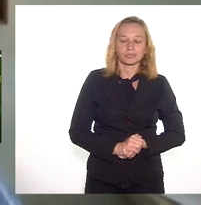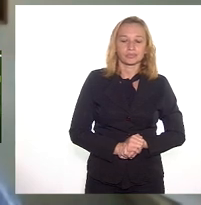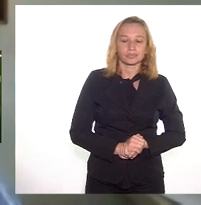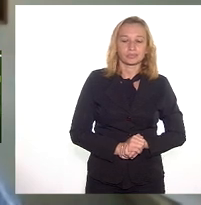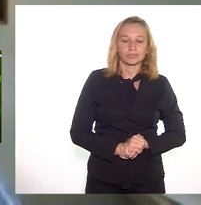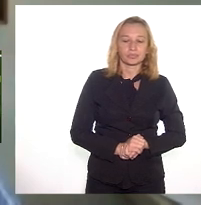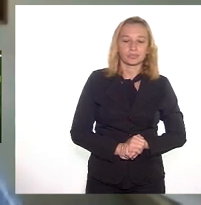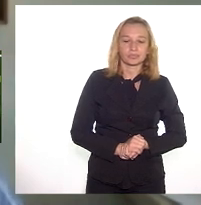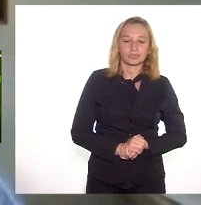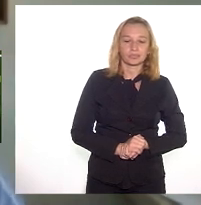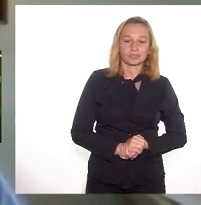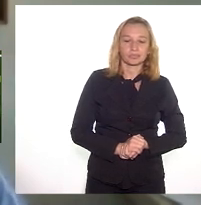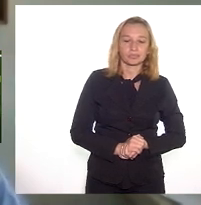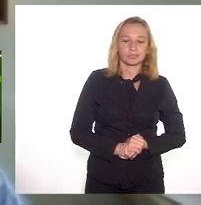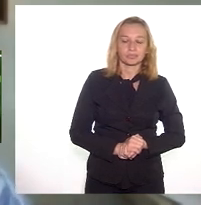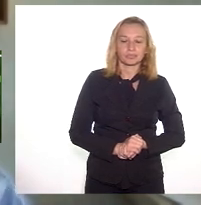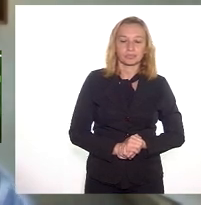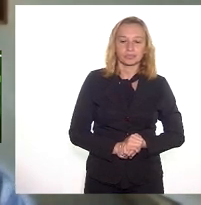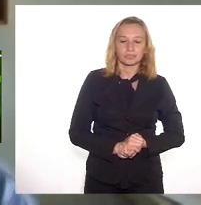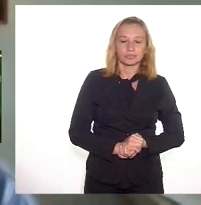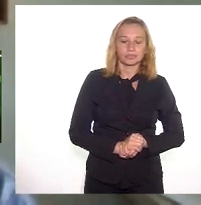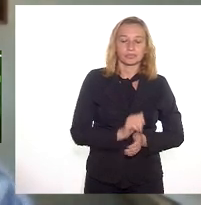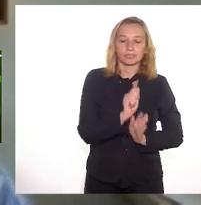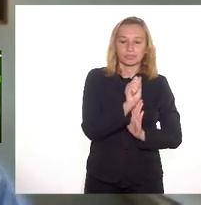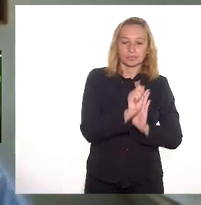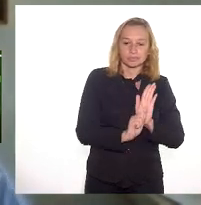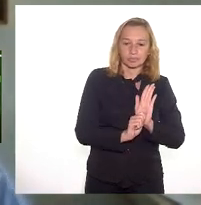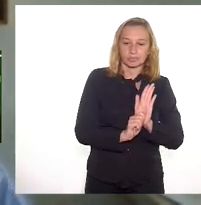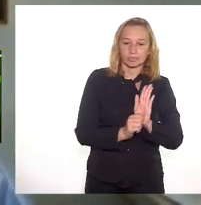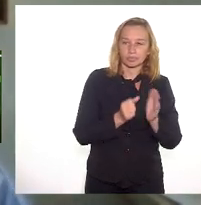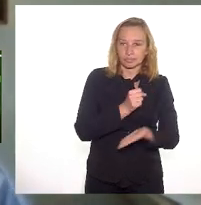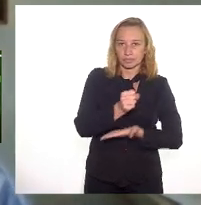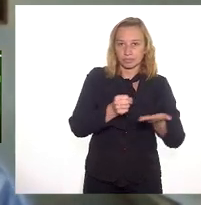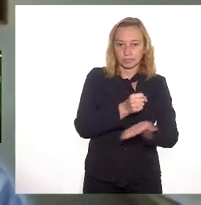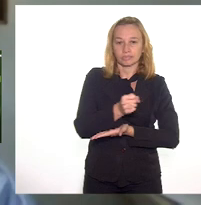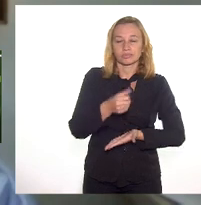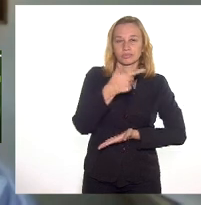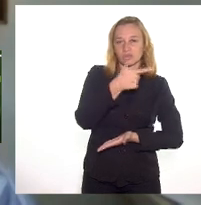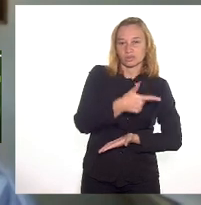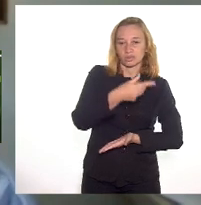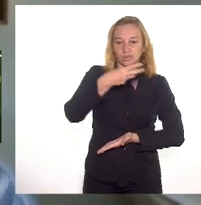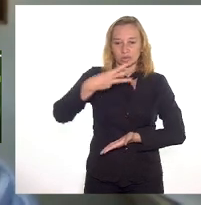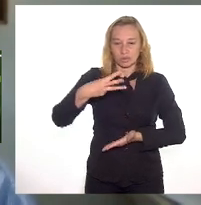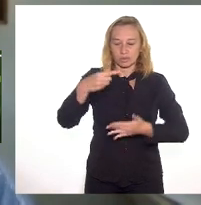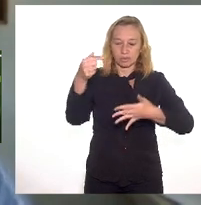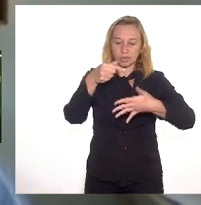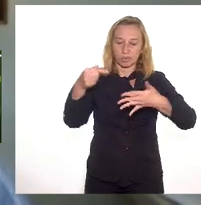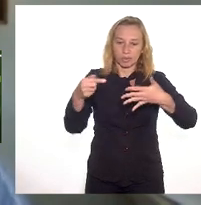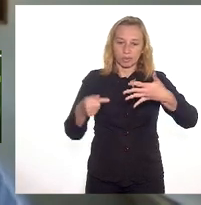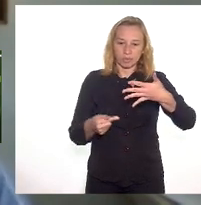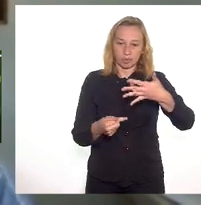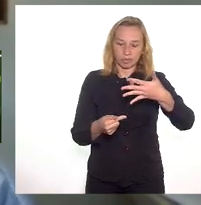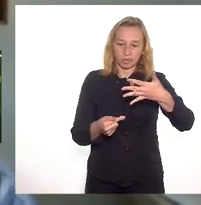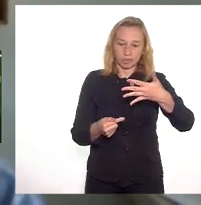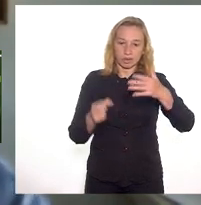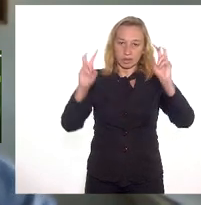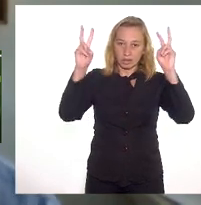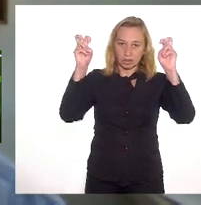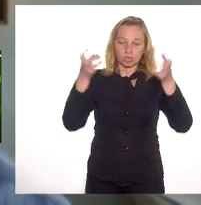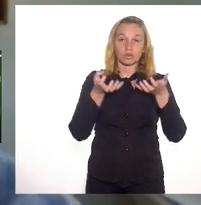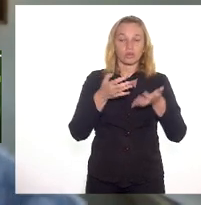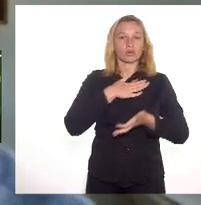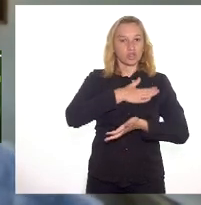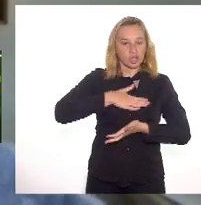listamos como um roteiro básico 26 tópicos que gostaríamos que